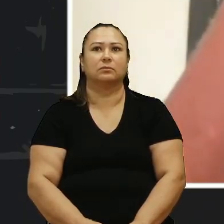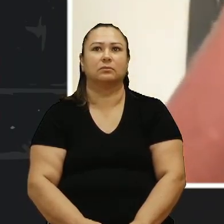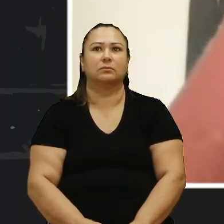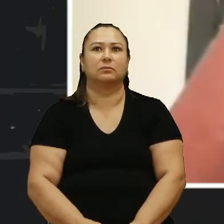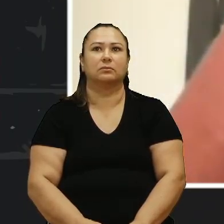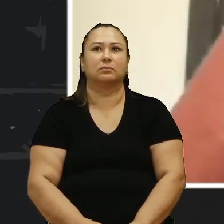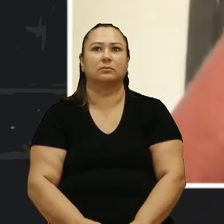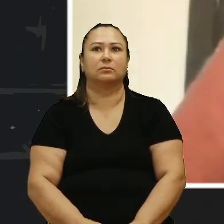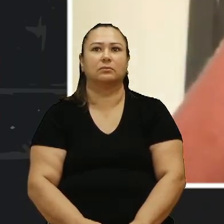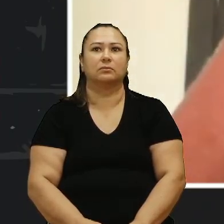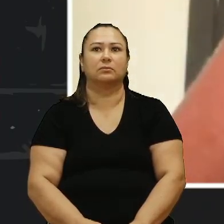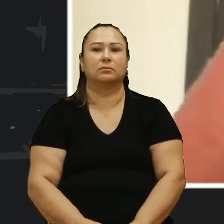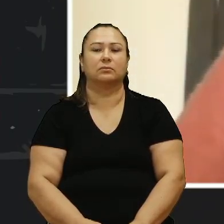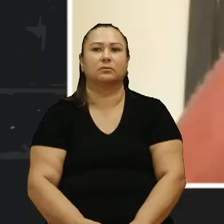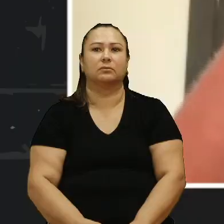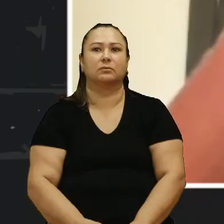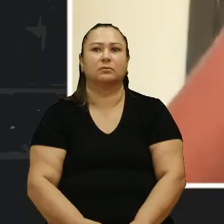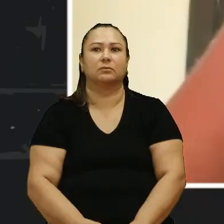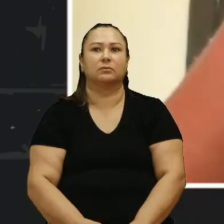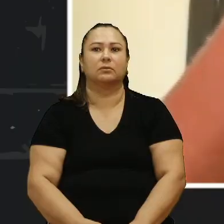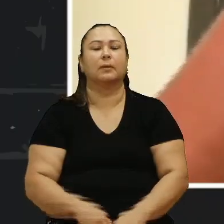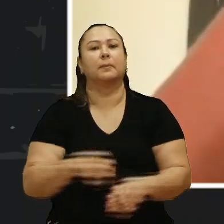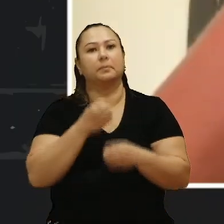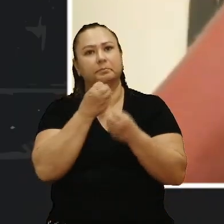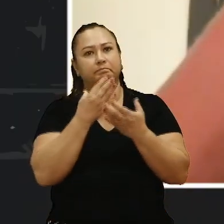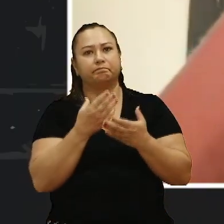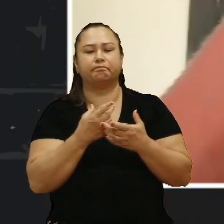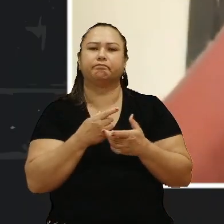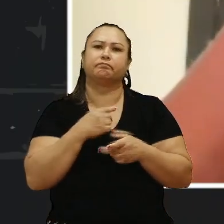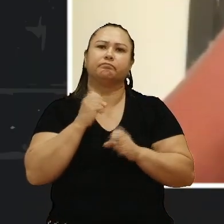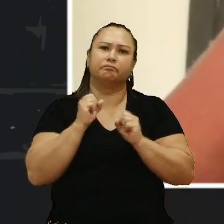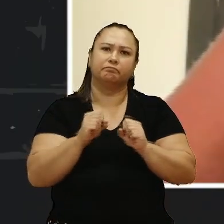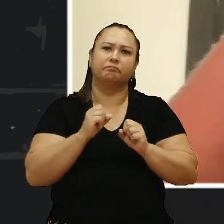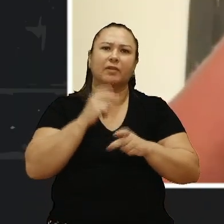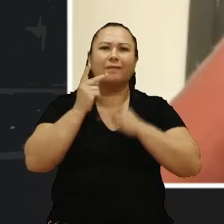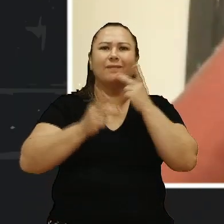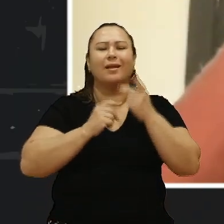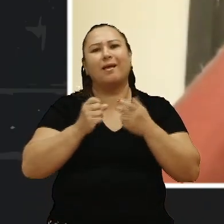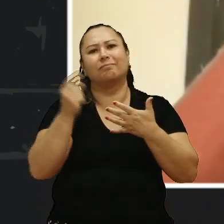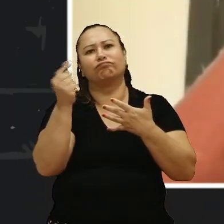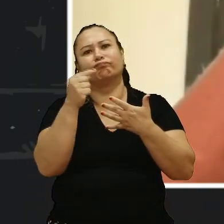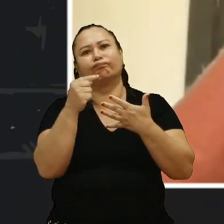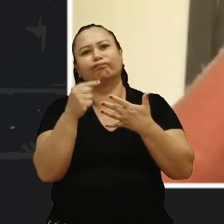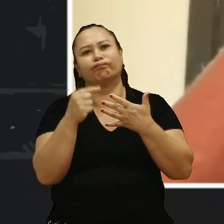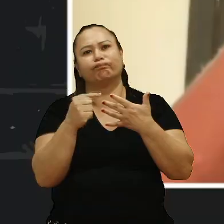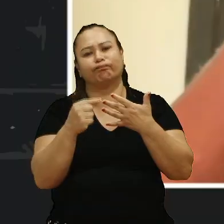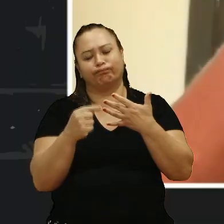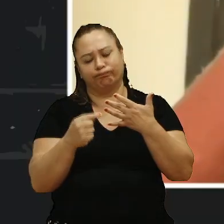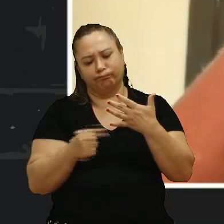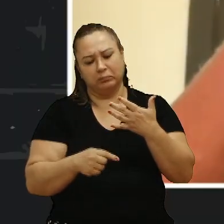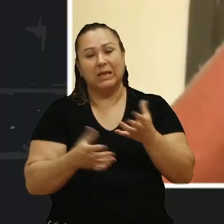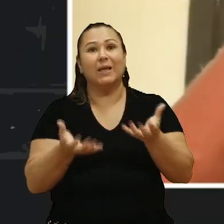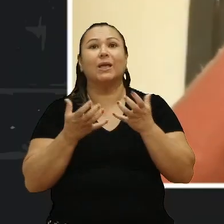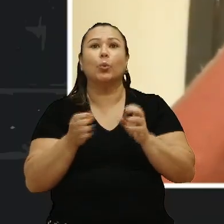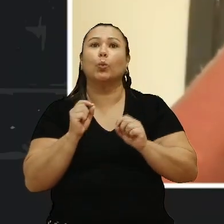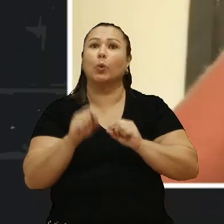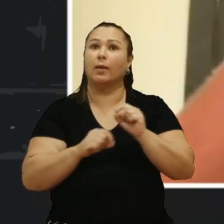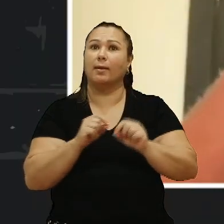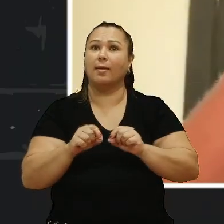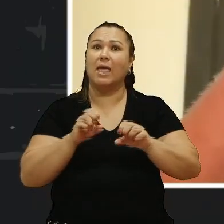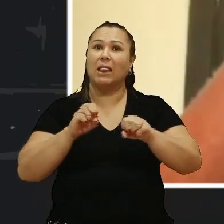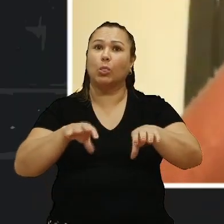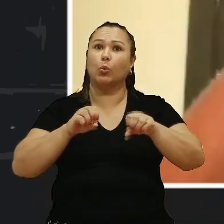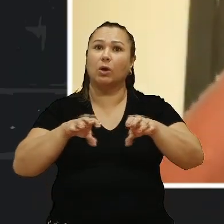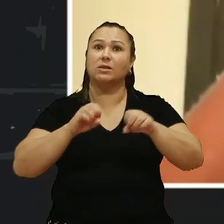Bom, eu acho que podemos falar de várias questões e eu queria colocar essa questão da educação